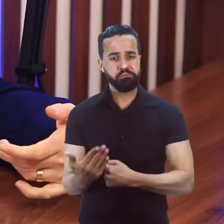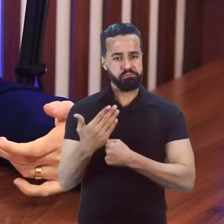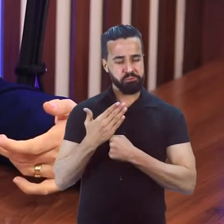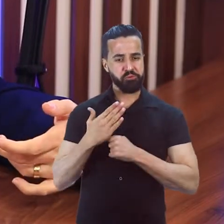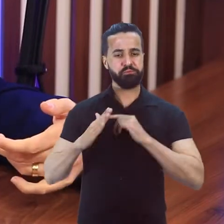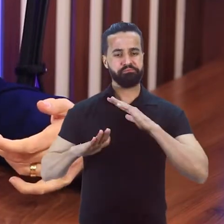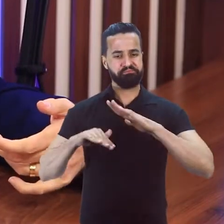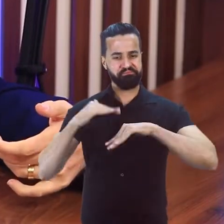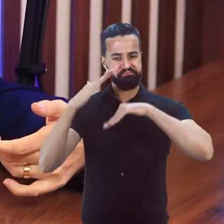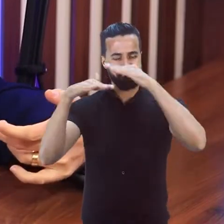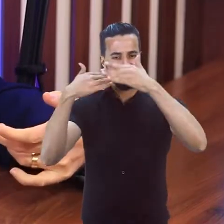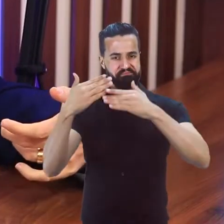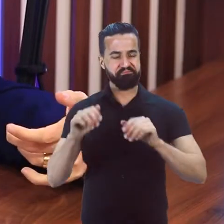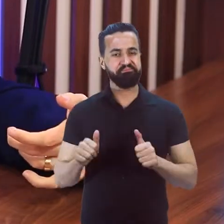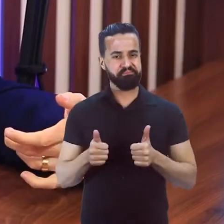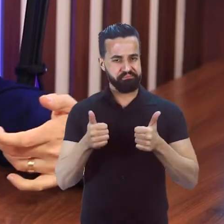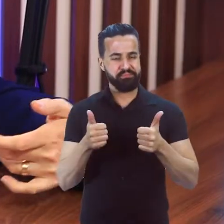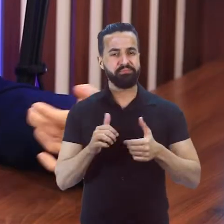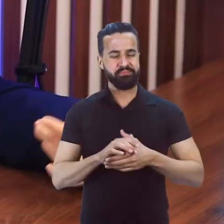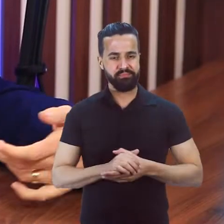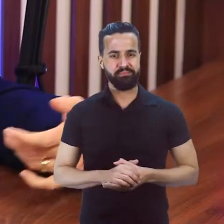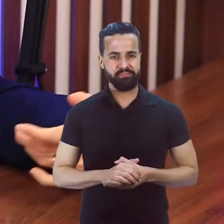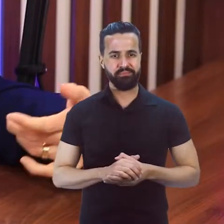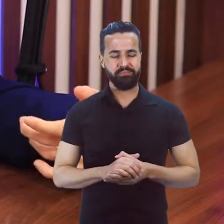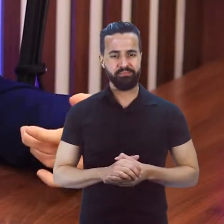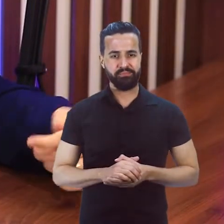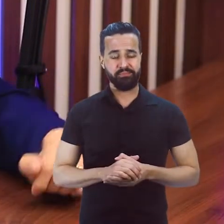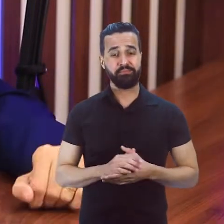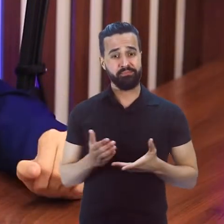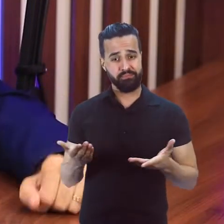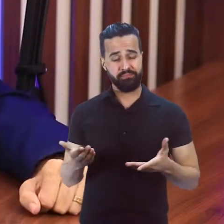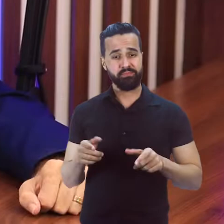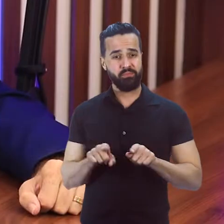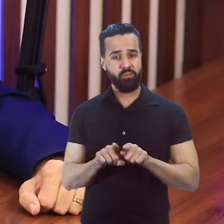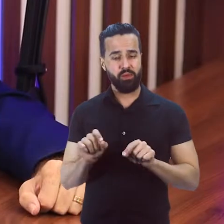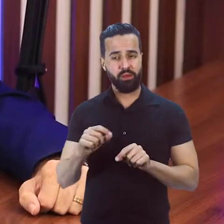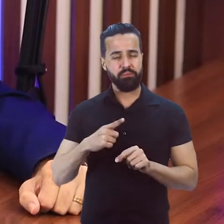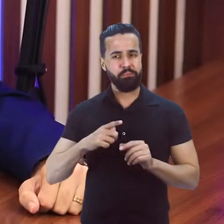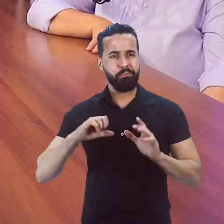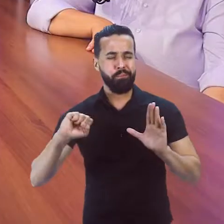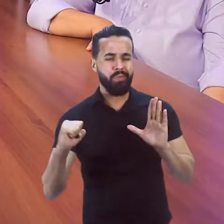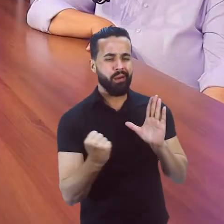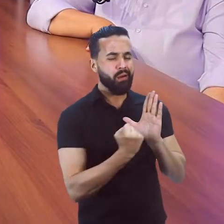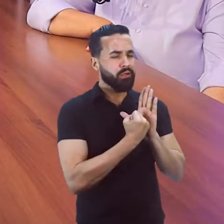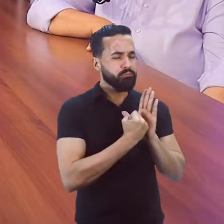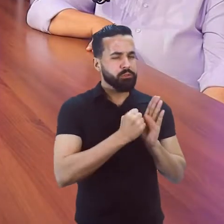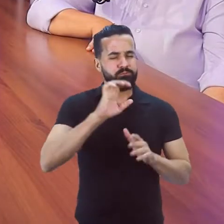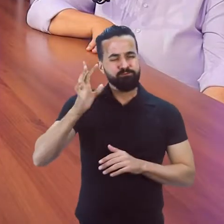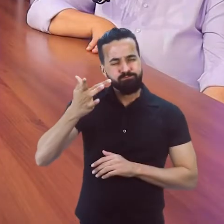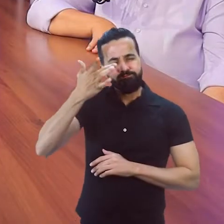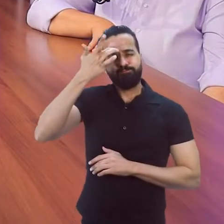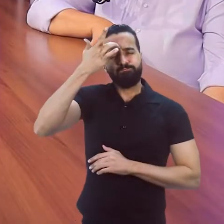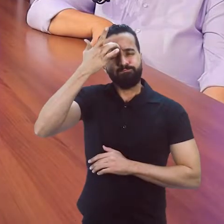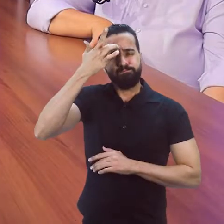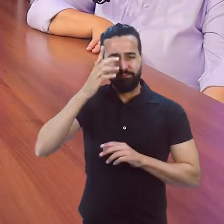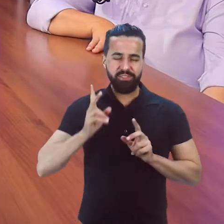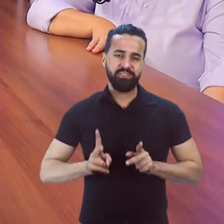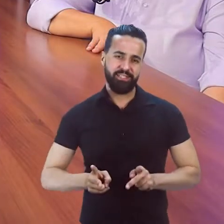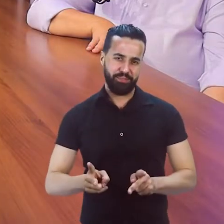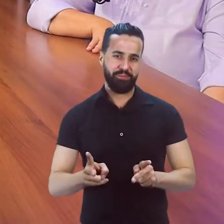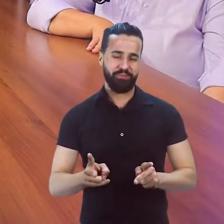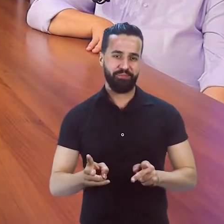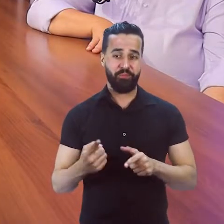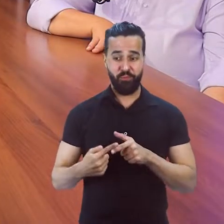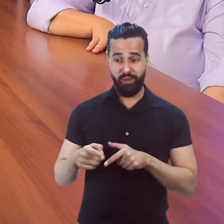Antônio. E aí e isso ficou marcado em mim. Então é o seguinte, Antônio, assim, no campo